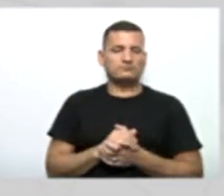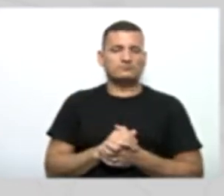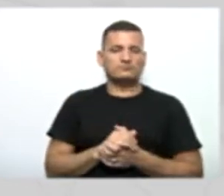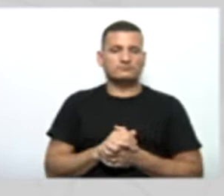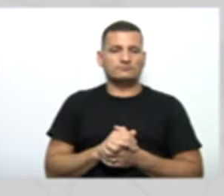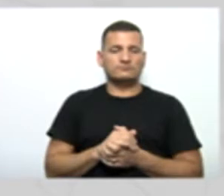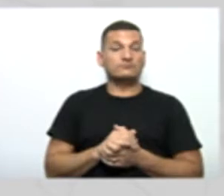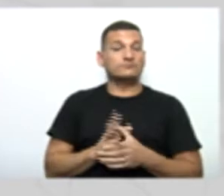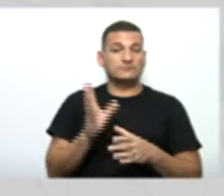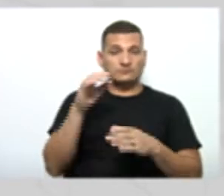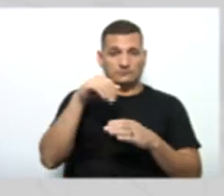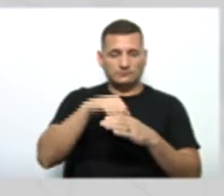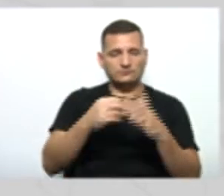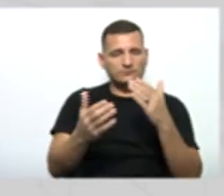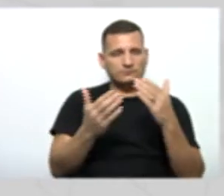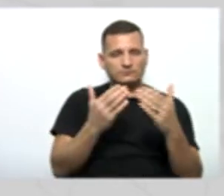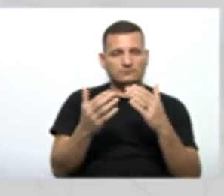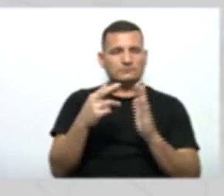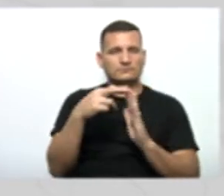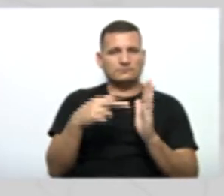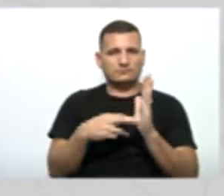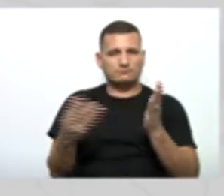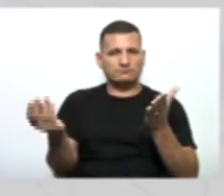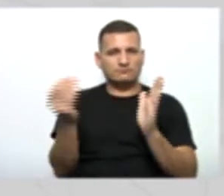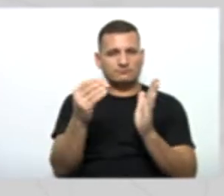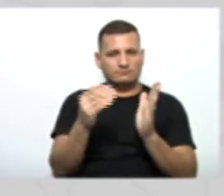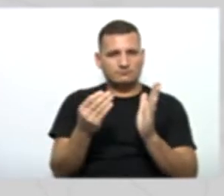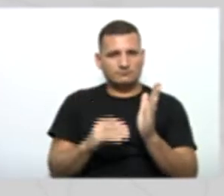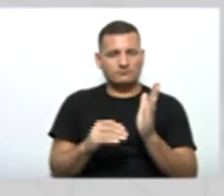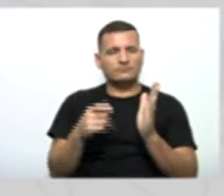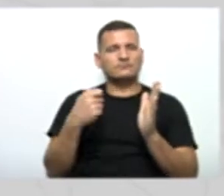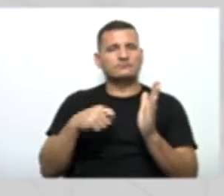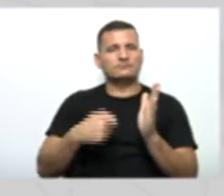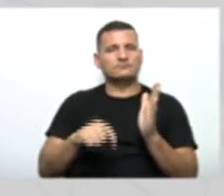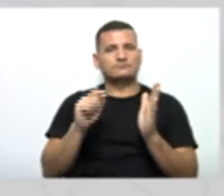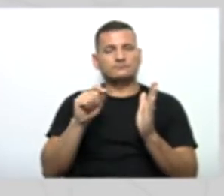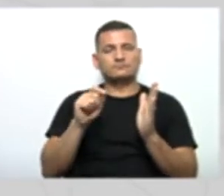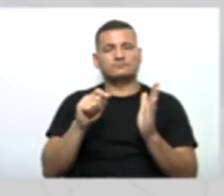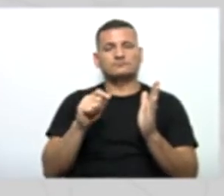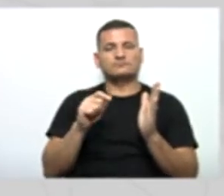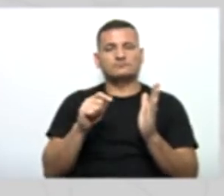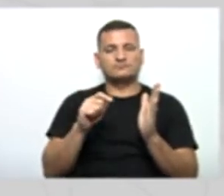da análise de requisito, a gente precisaria o quê?